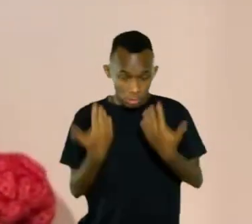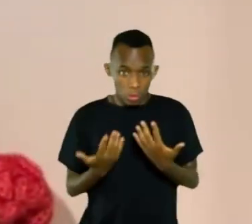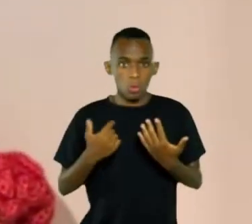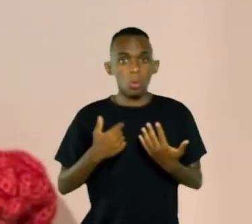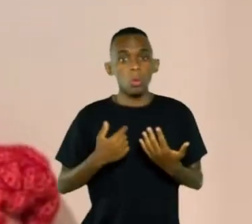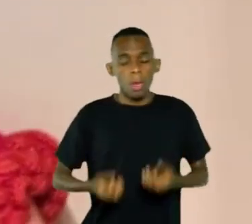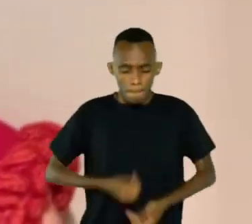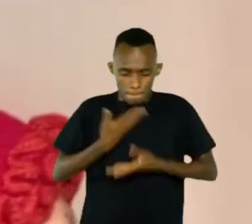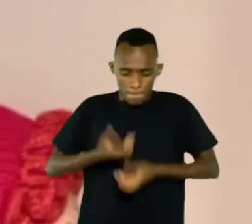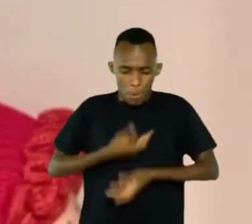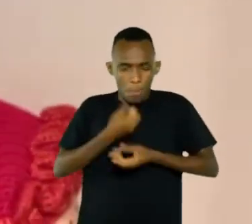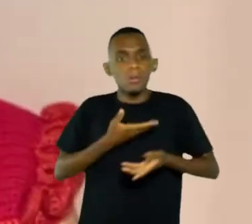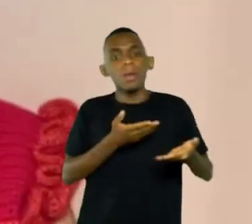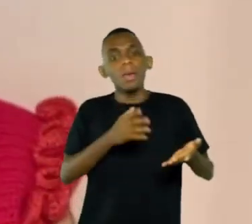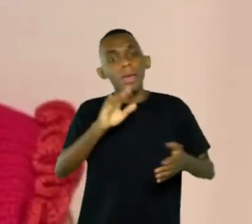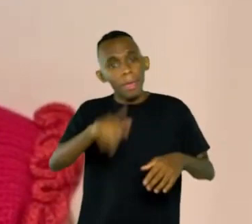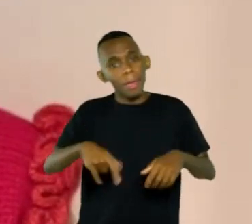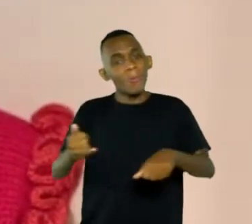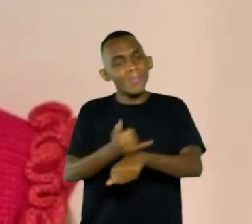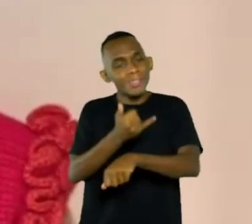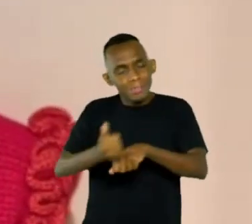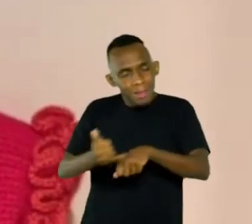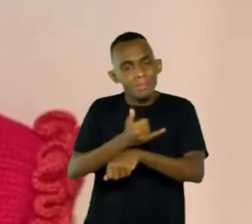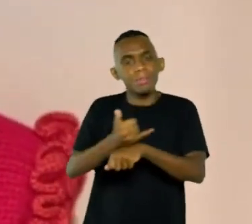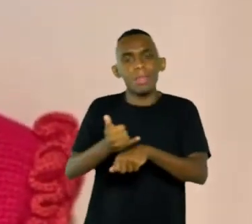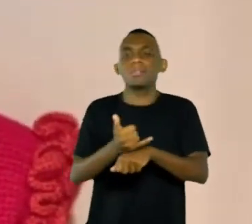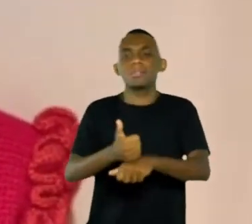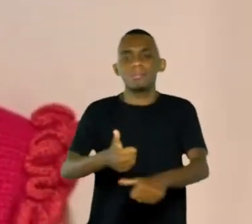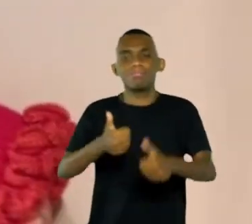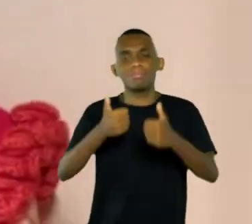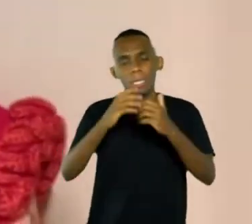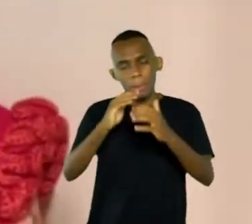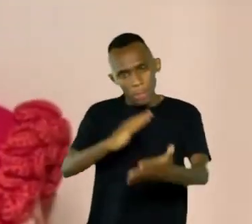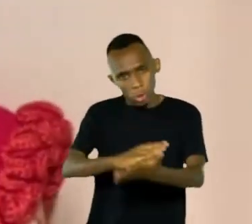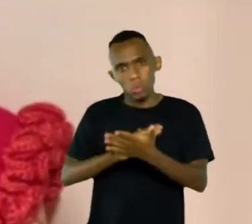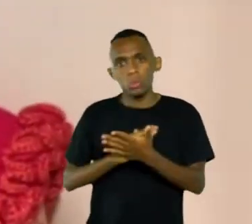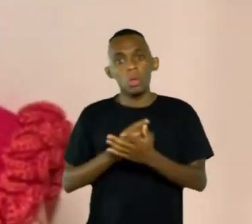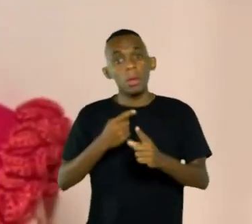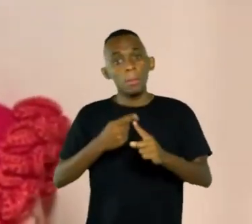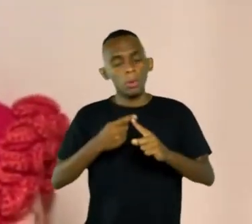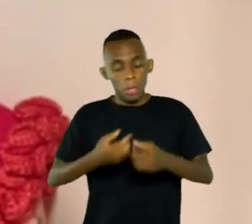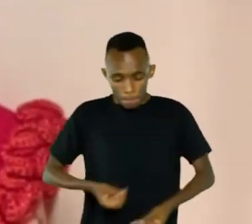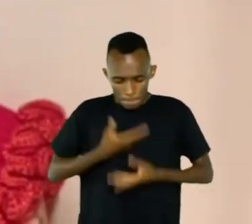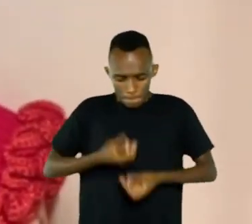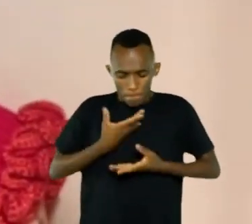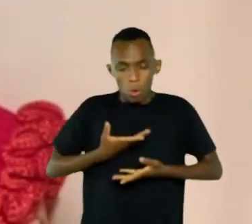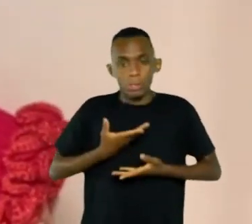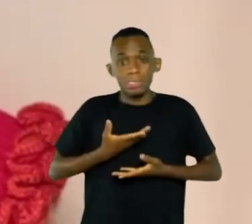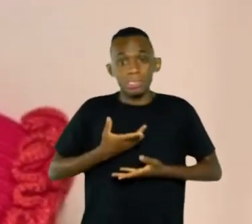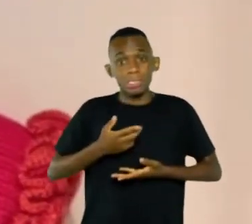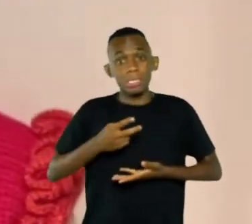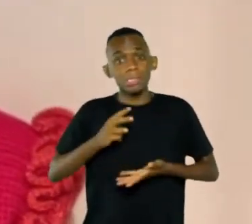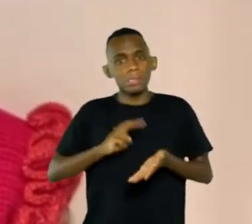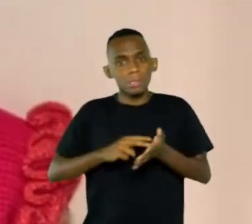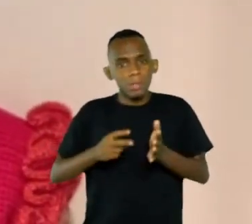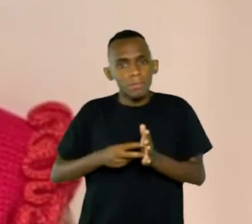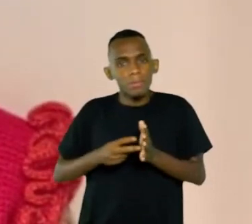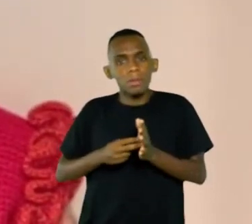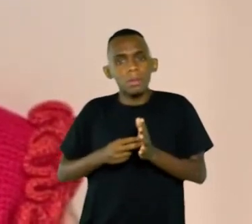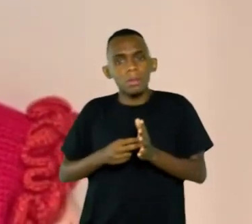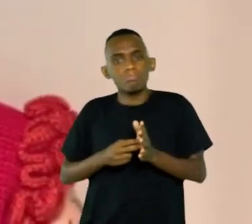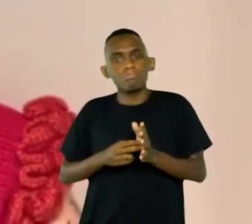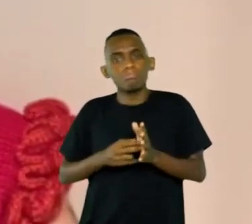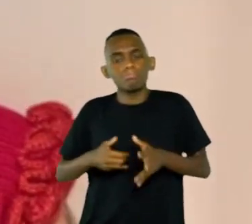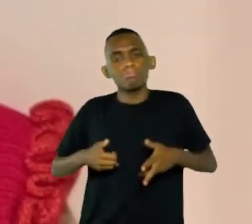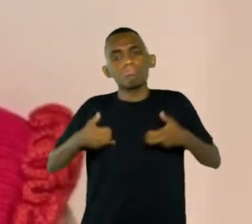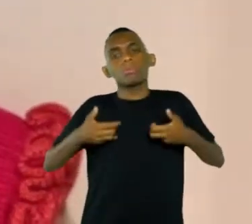foi um caminho charmoso e elegante, assim. Acho que existe uma elegância muito grande na poesia. E através dela eu pude lidar com a minha